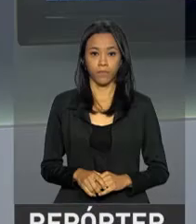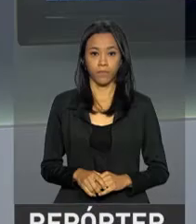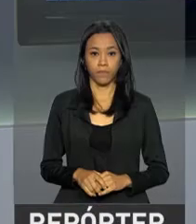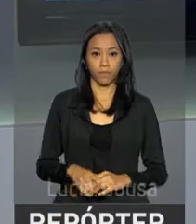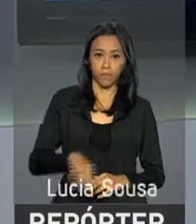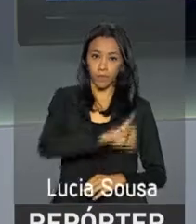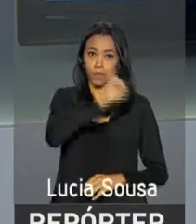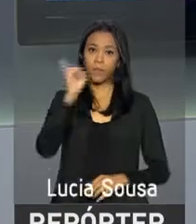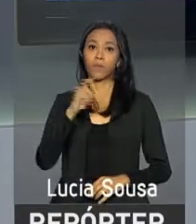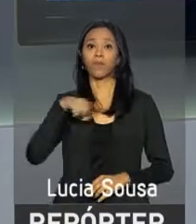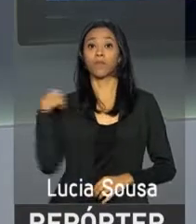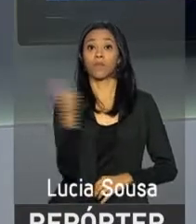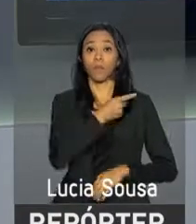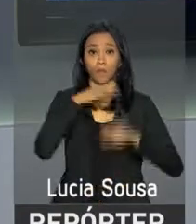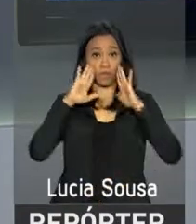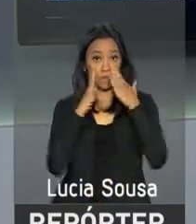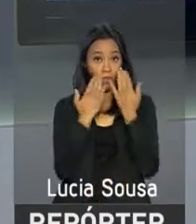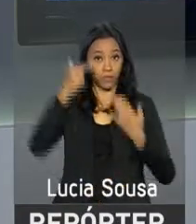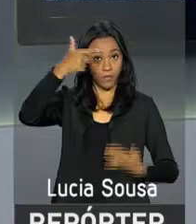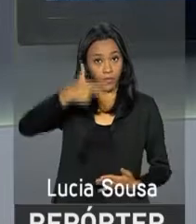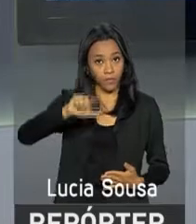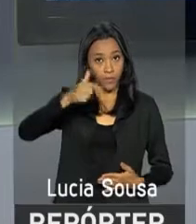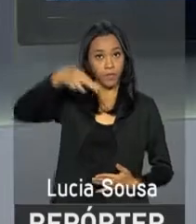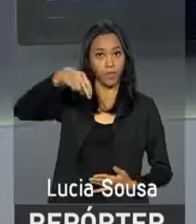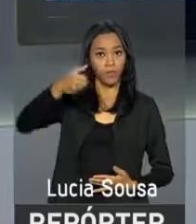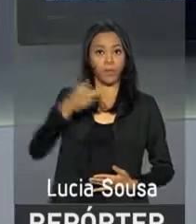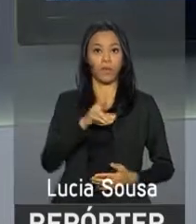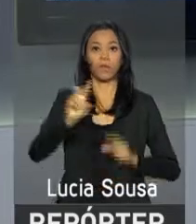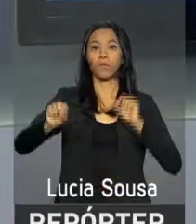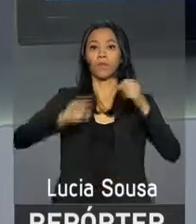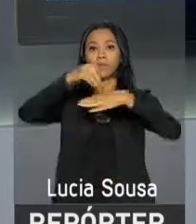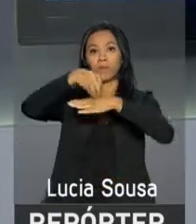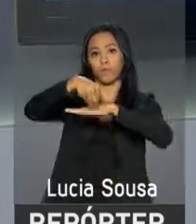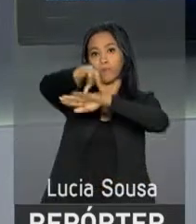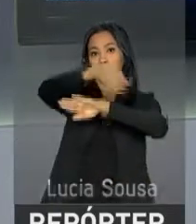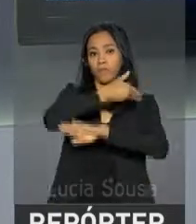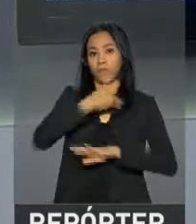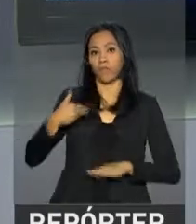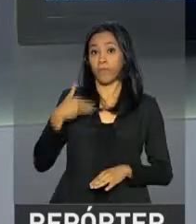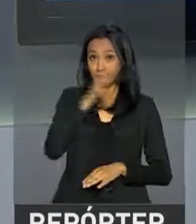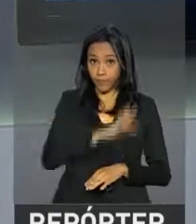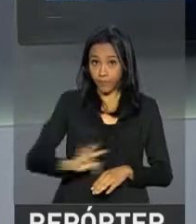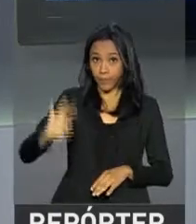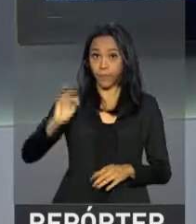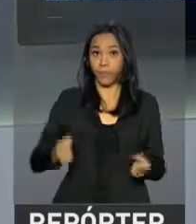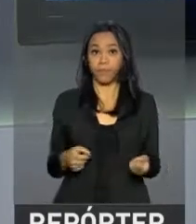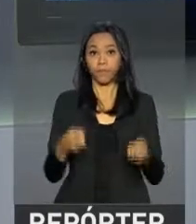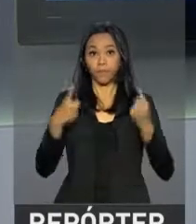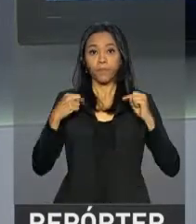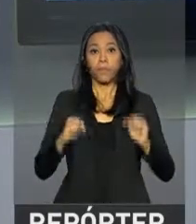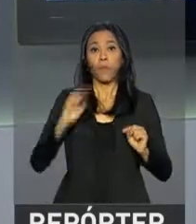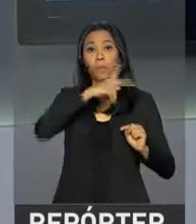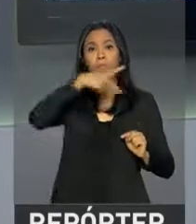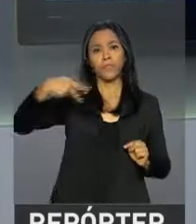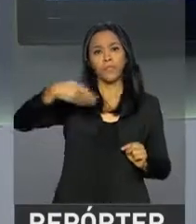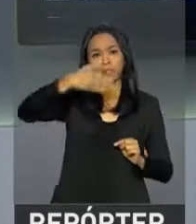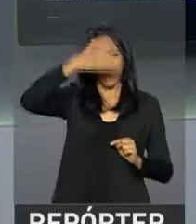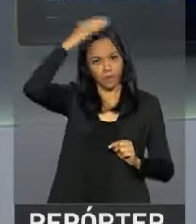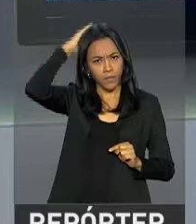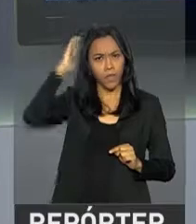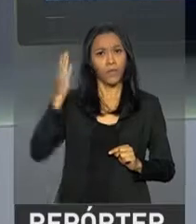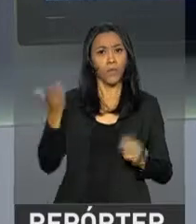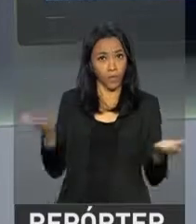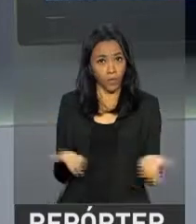Olá, no ar mais uma edição do Repórter NBR com as notícias do governo federal. O presidente Michel Temer participou agora pela manhã de